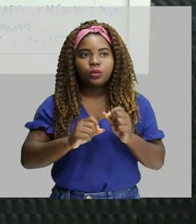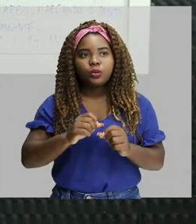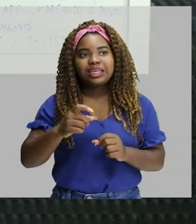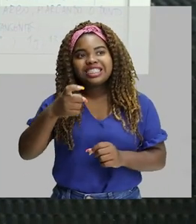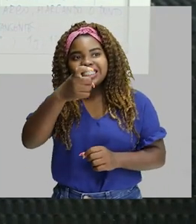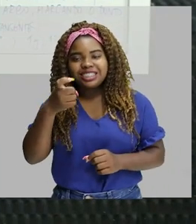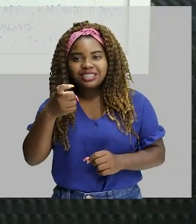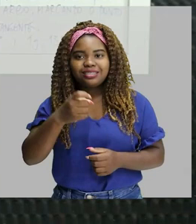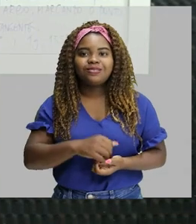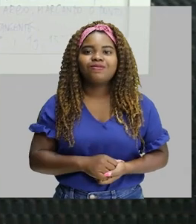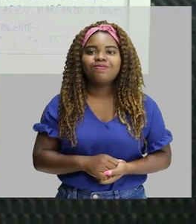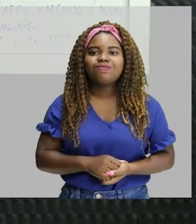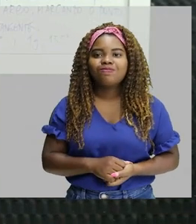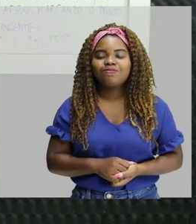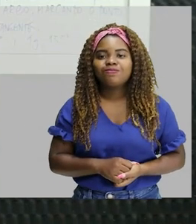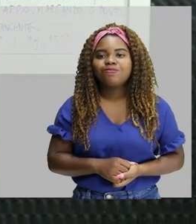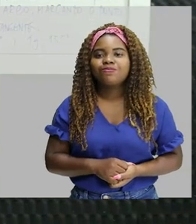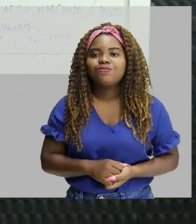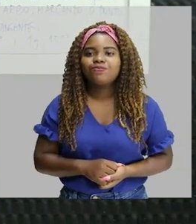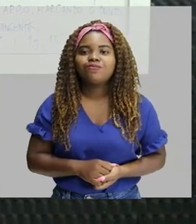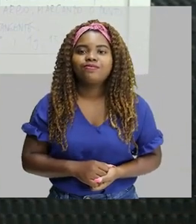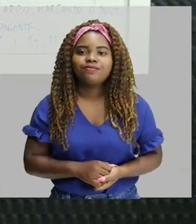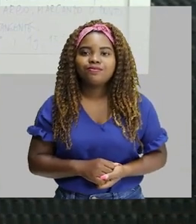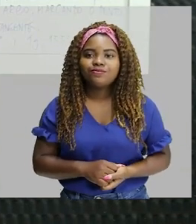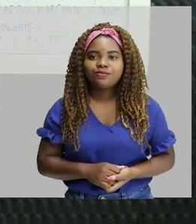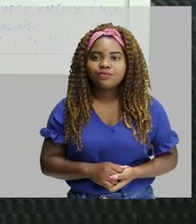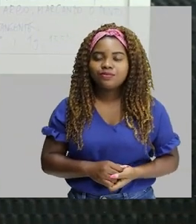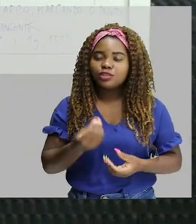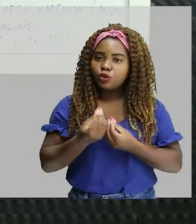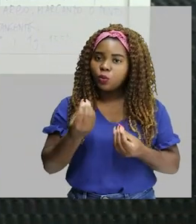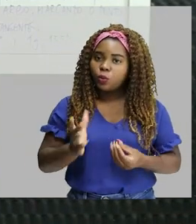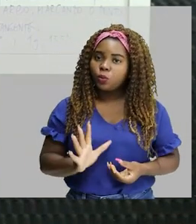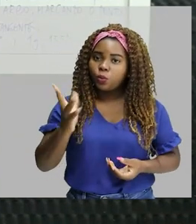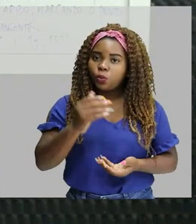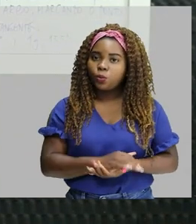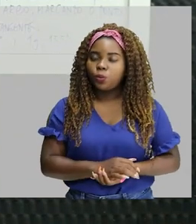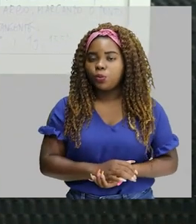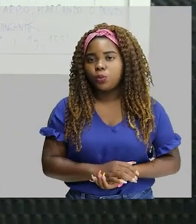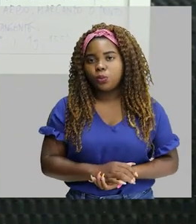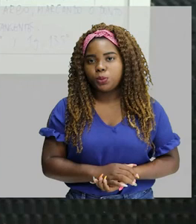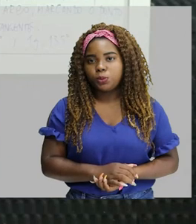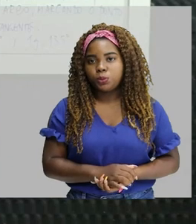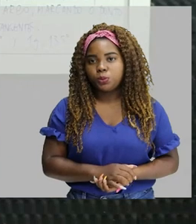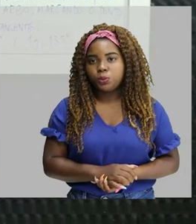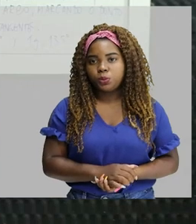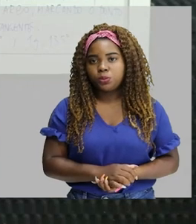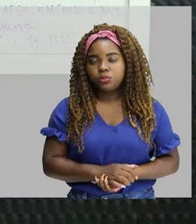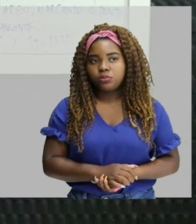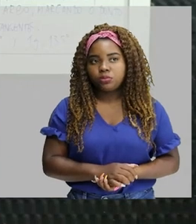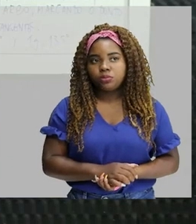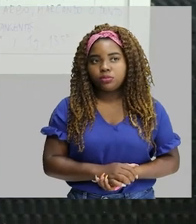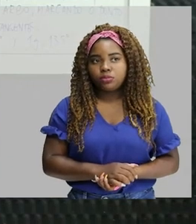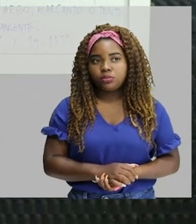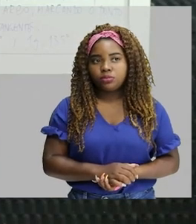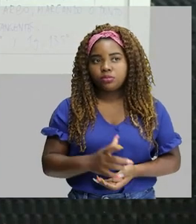x olha só então o que que você vai fazer tá aqui o zero essa medida aqui ó